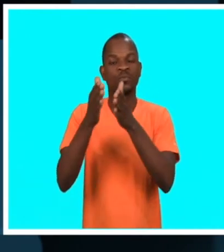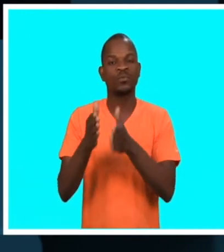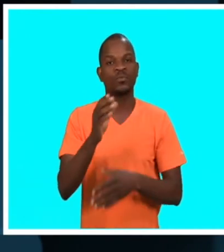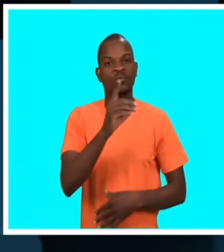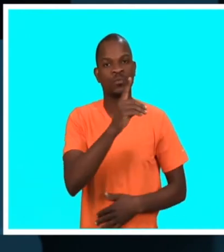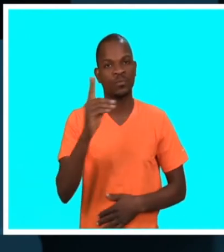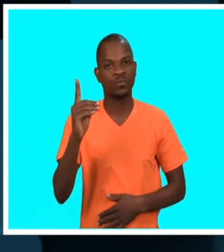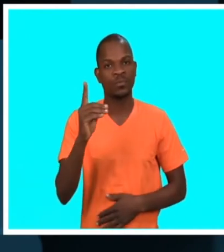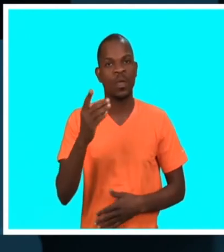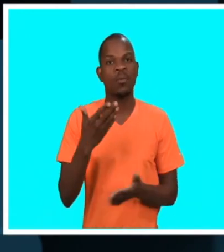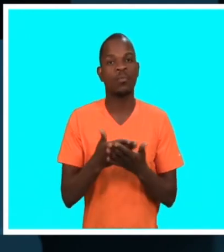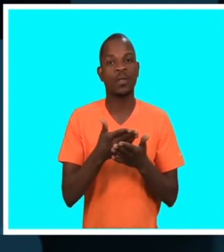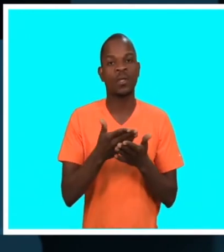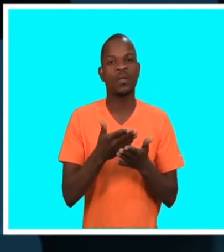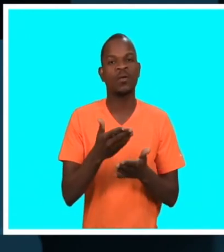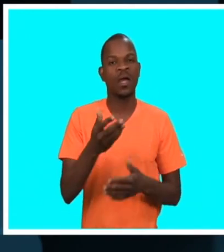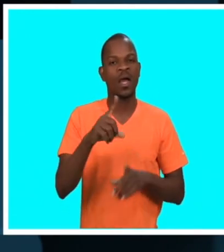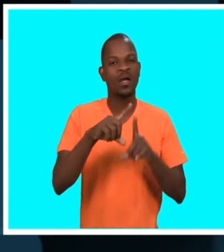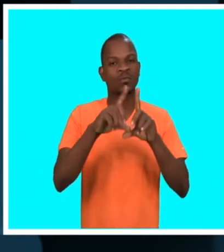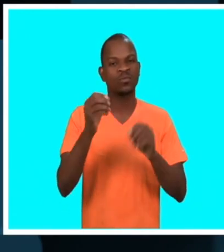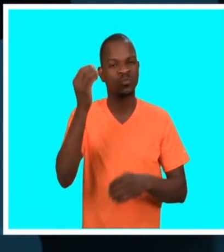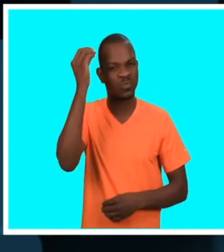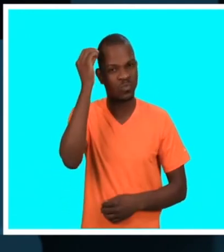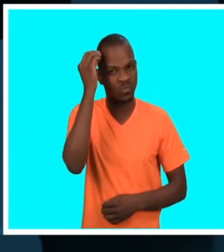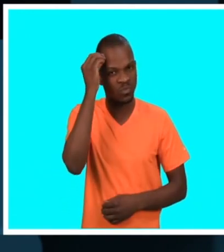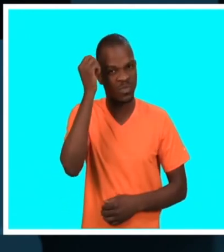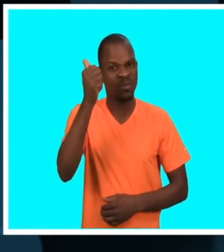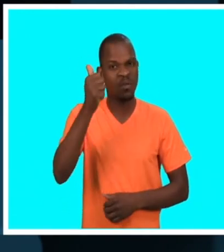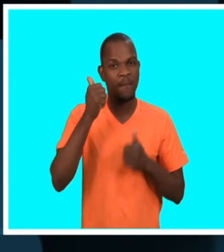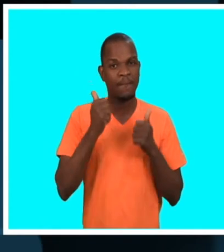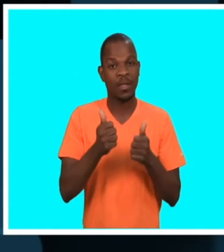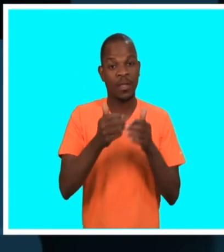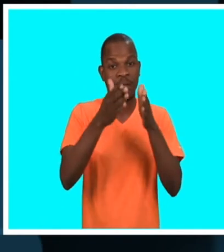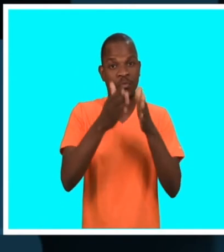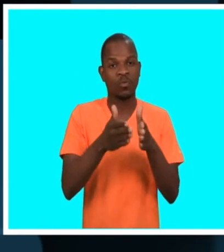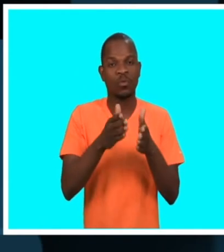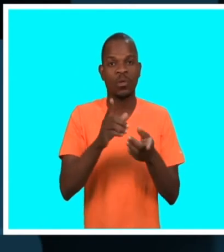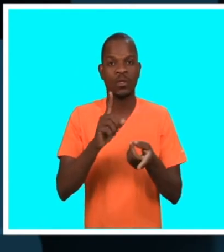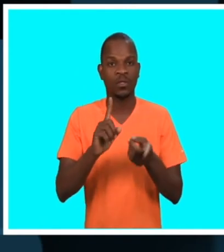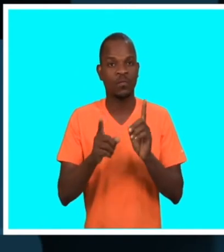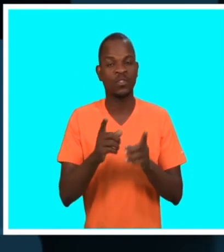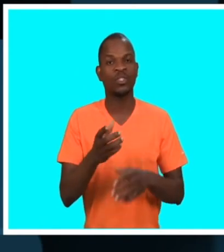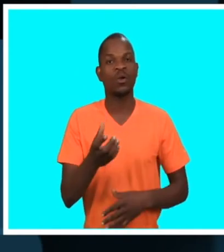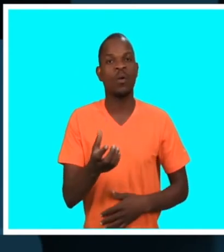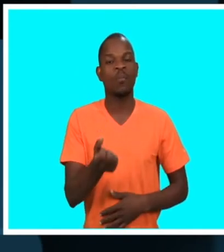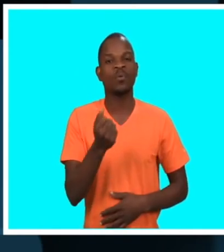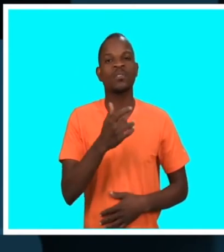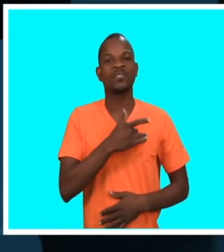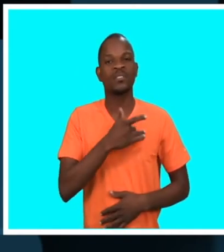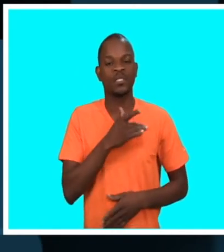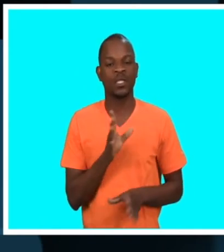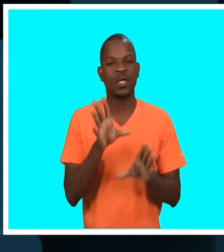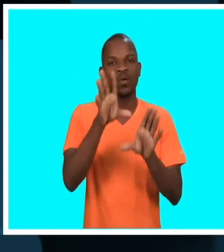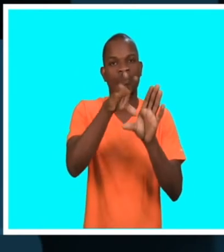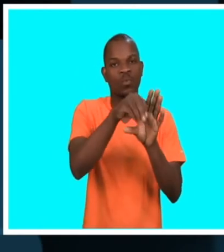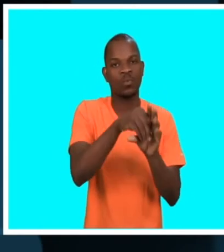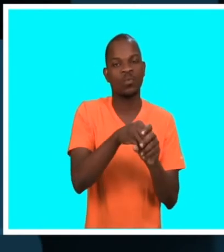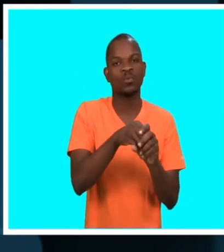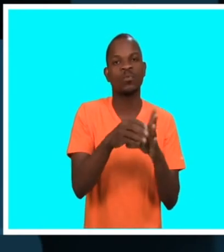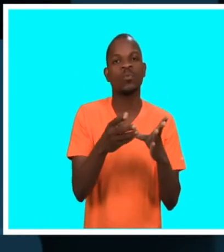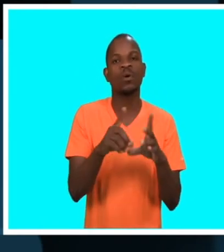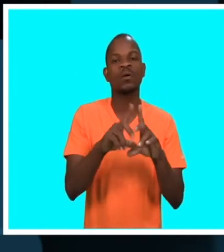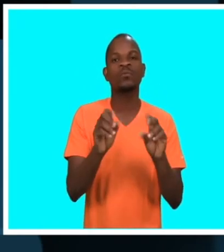porque através do conhecimento que esta pessoa poderá, de uma ou de outra forma, sentir-se incluída dentro